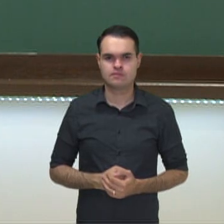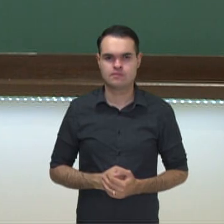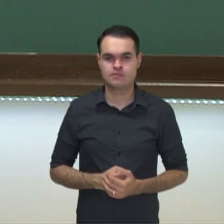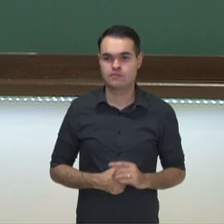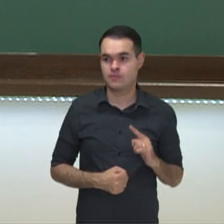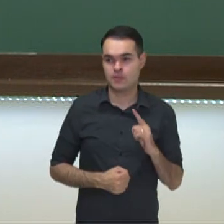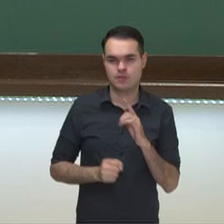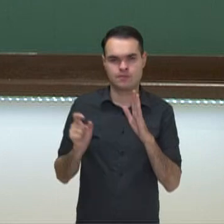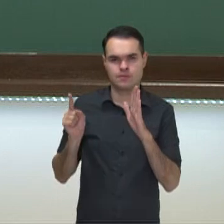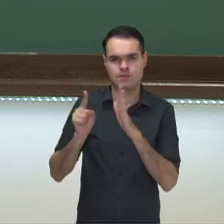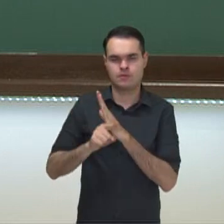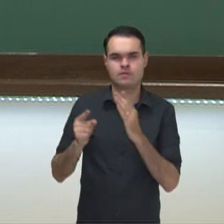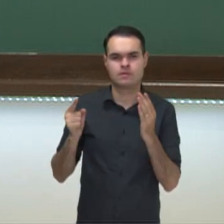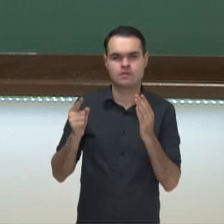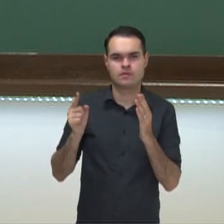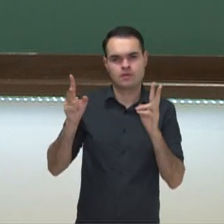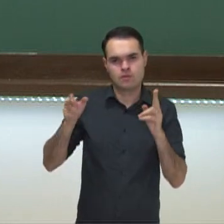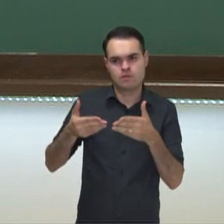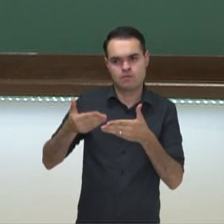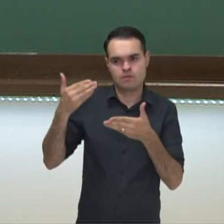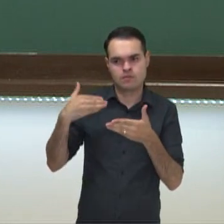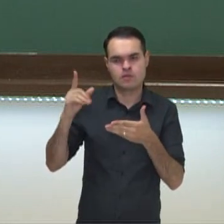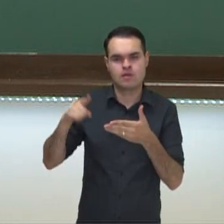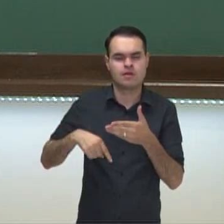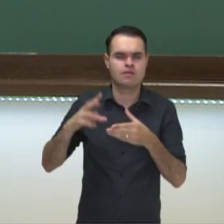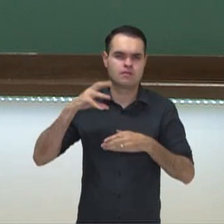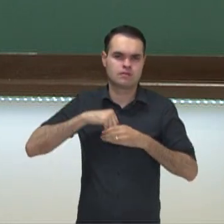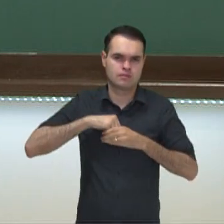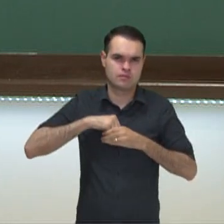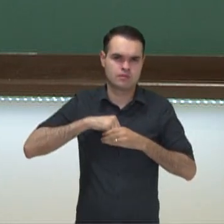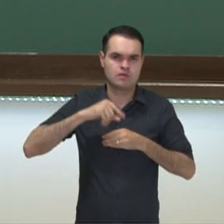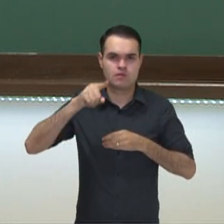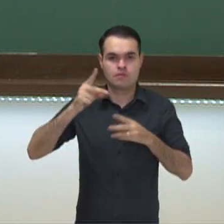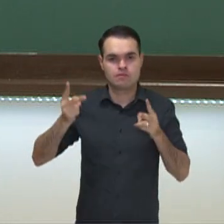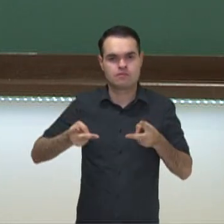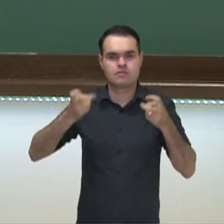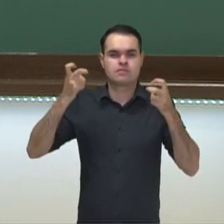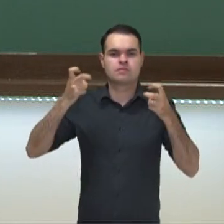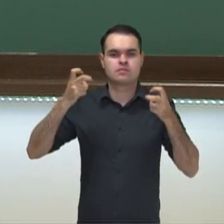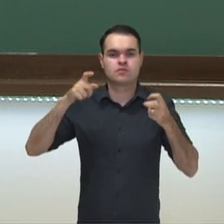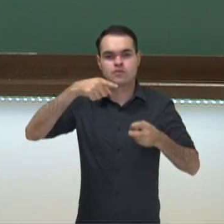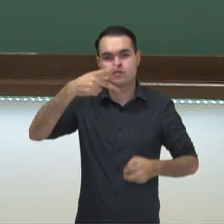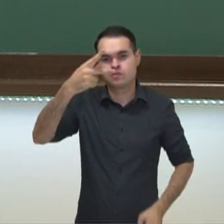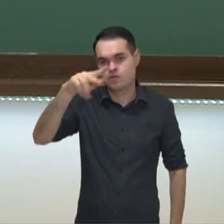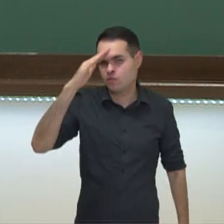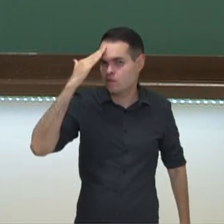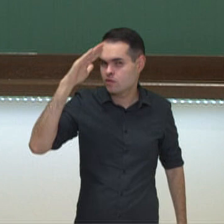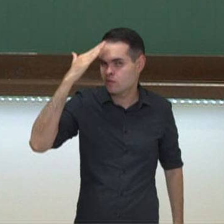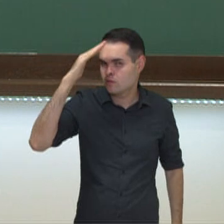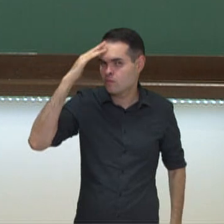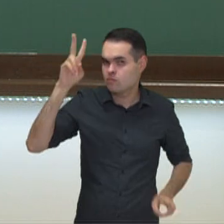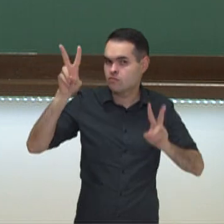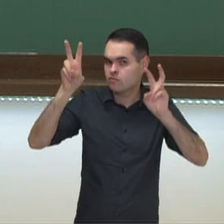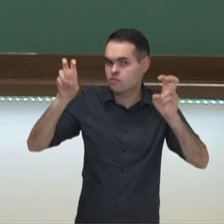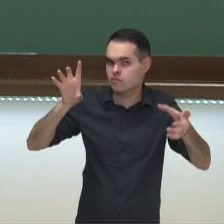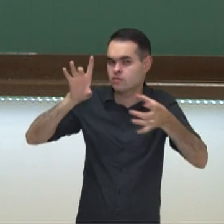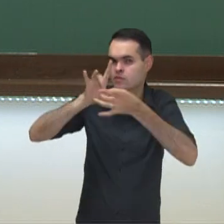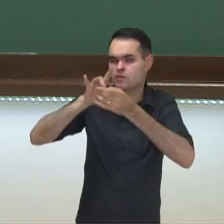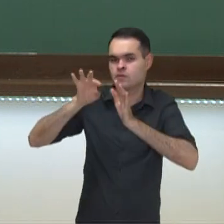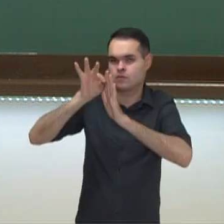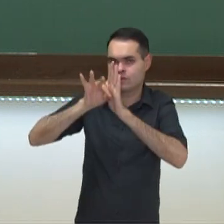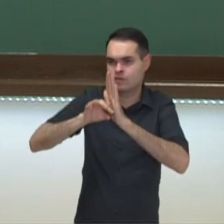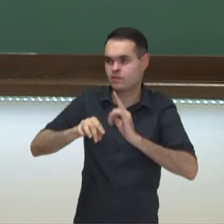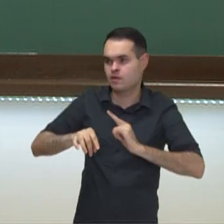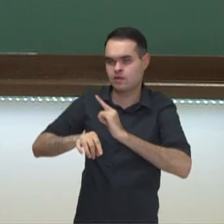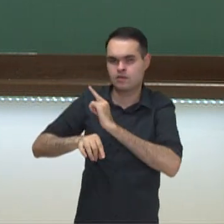Essa pergunta, como a anterior, também é subjetiva. É a sua percepção, o seu entendimento a respeito do tema do nosso texto